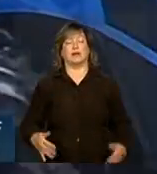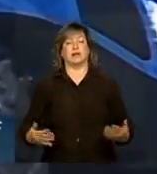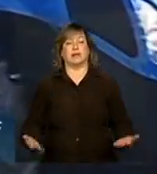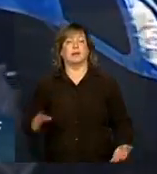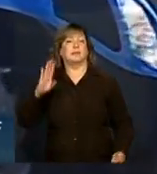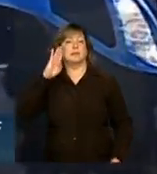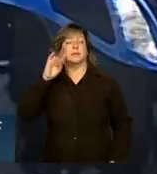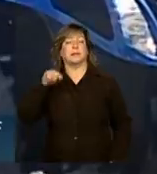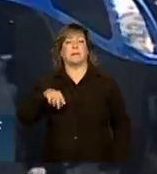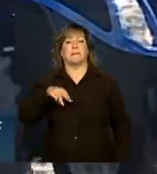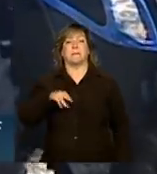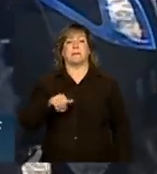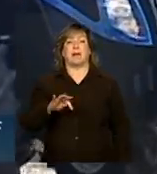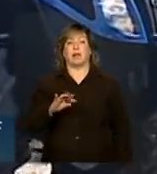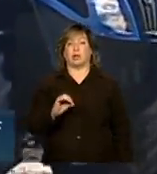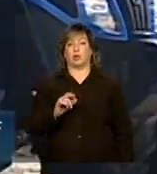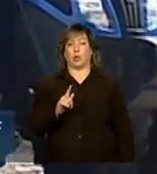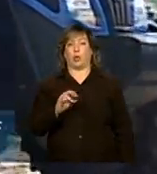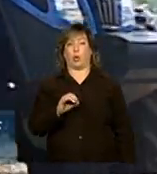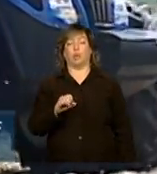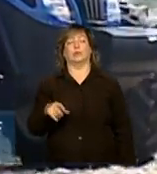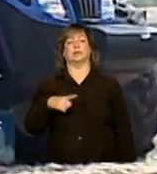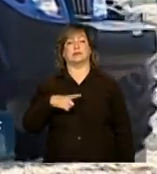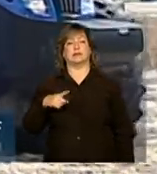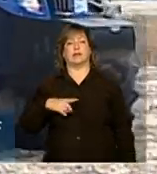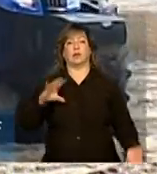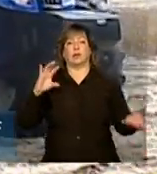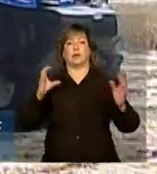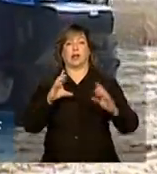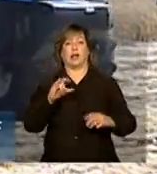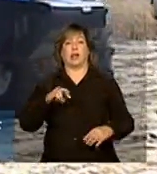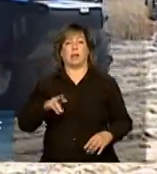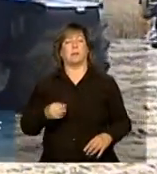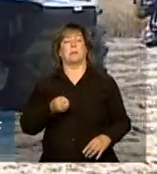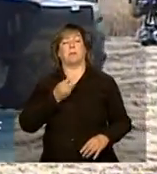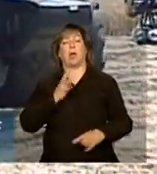principalmente em Mato Grosso o clima tem colaborado